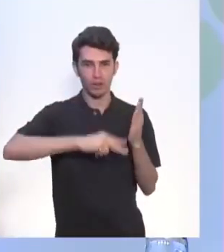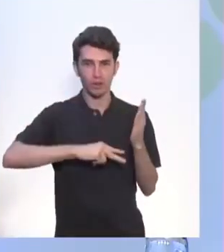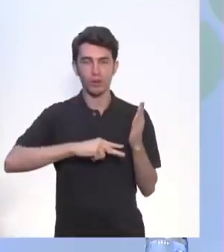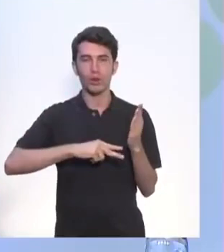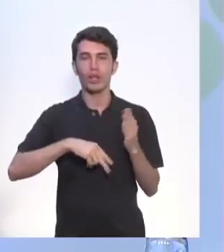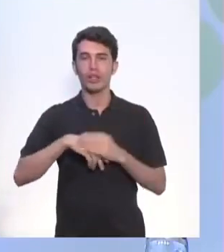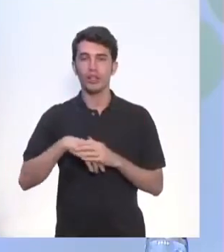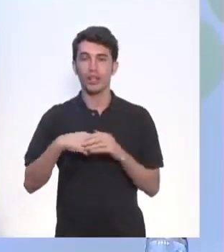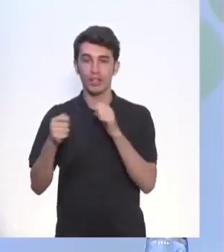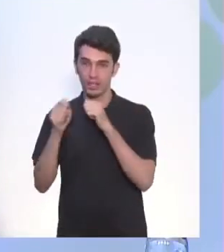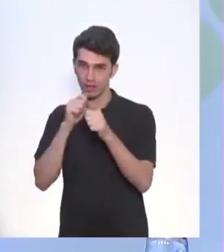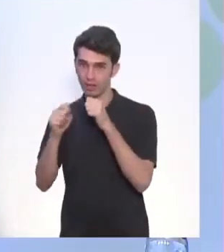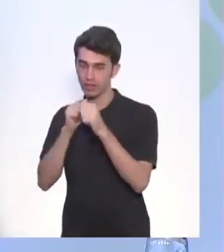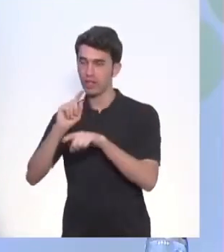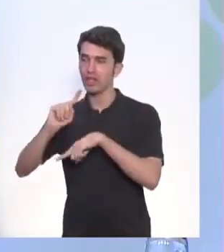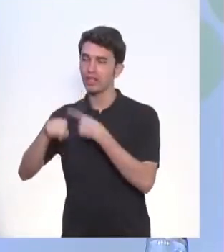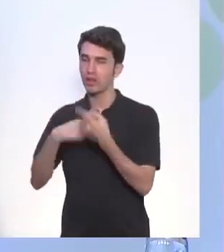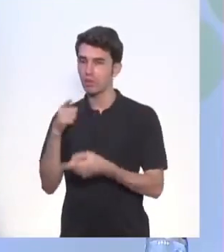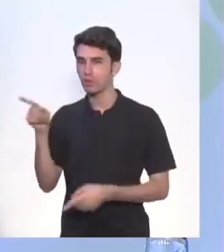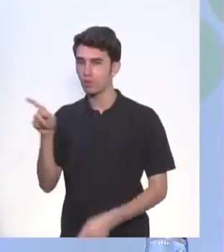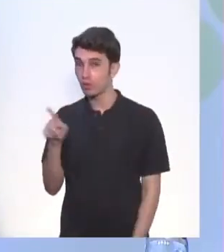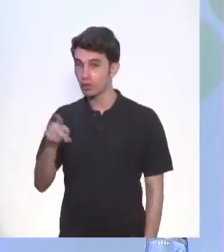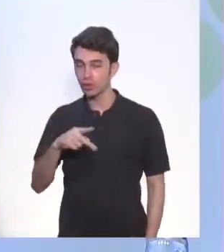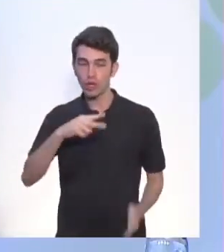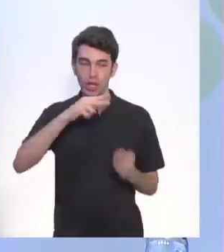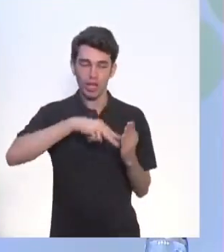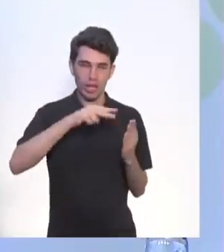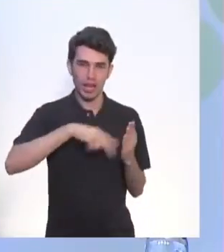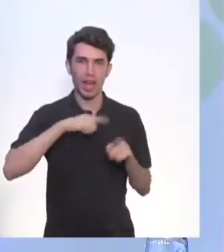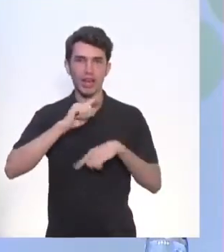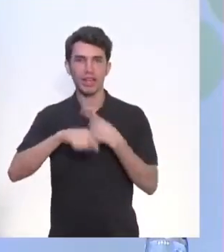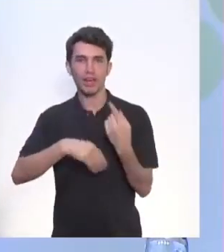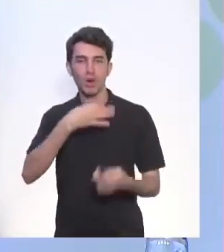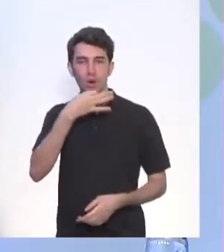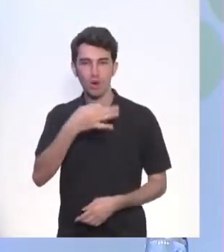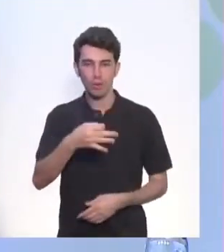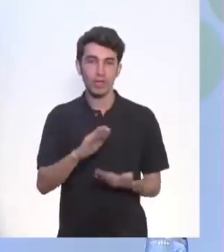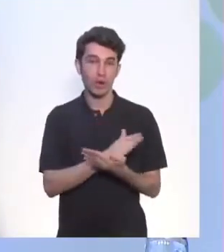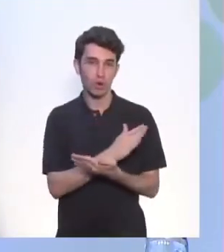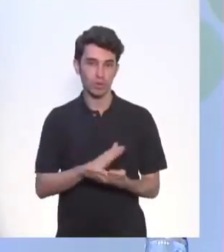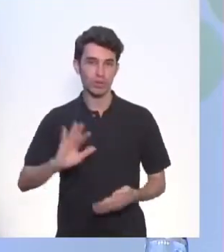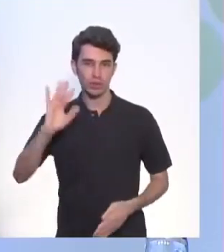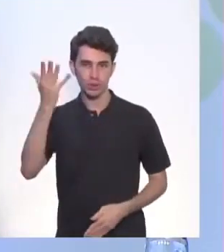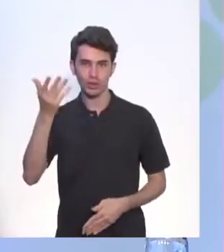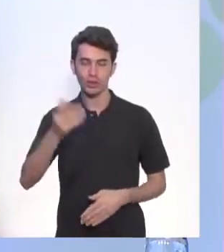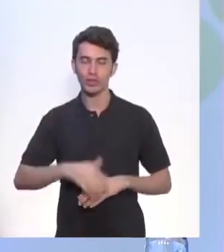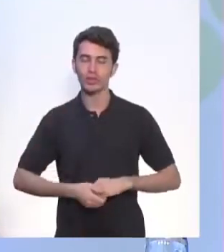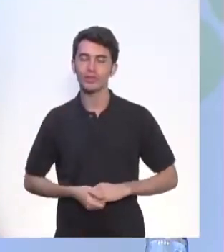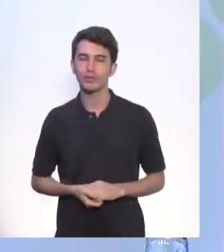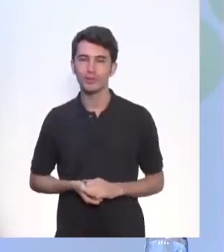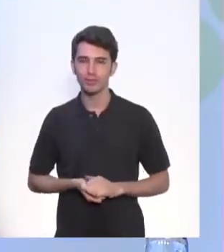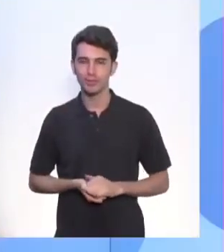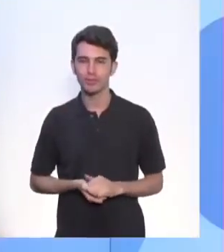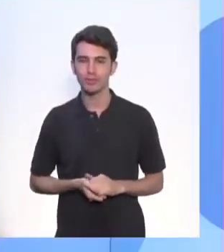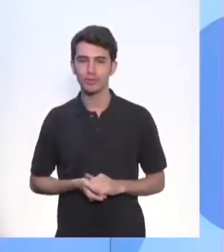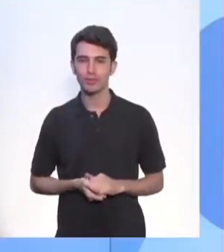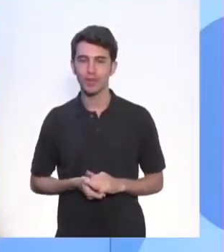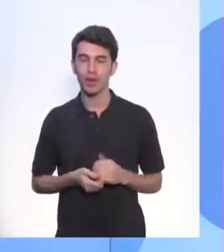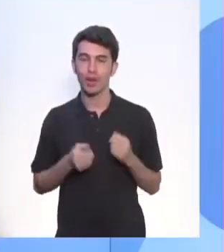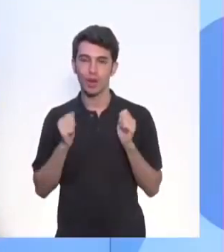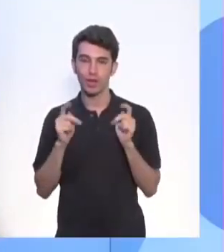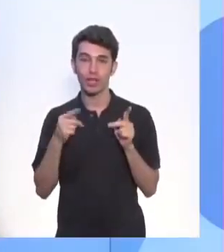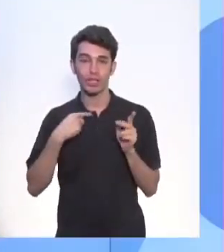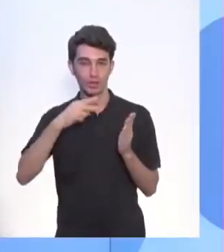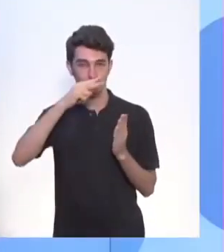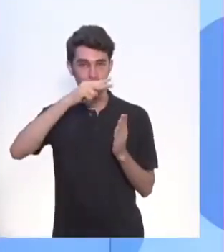Mauro ler aqui essa primeira atividade, eu comento algumas situações aí para nós. Vamos lá, professor Mauro. Muito bem, vamos à